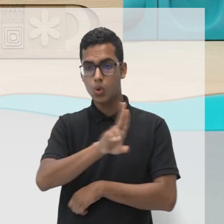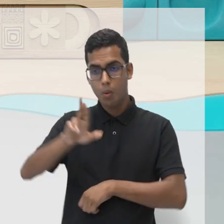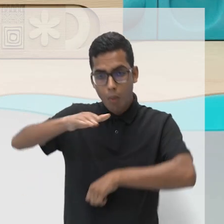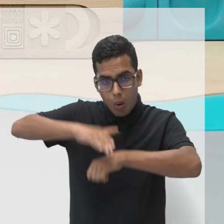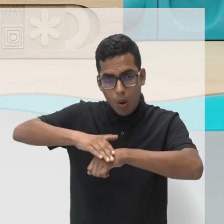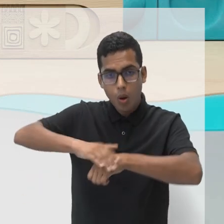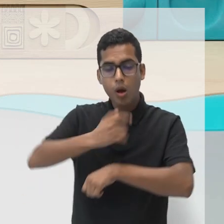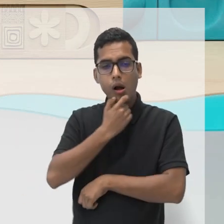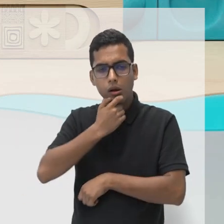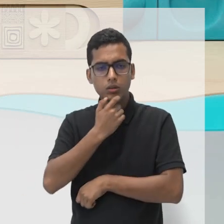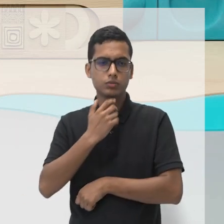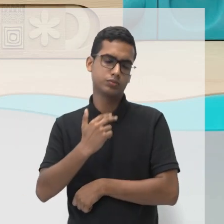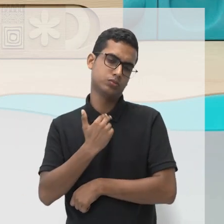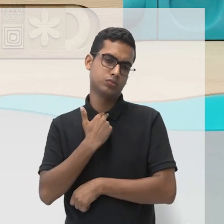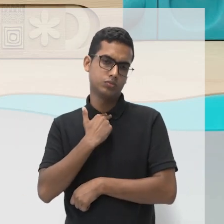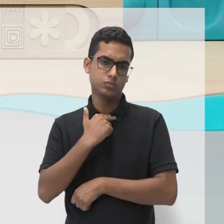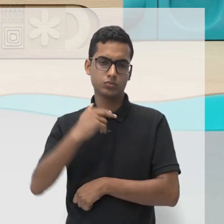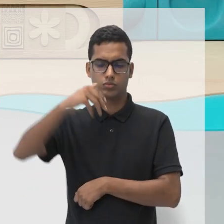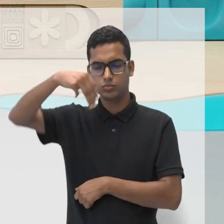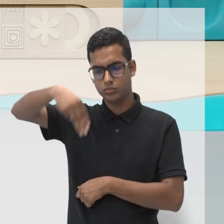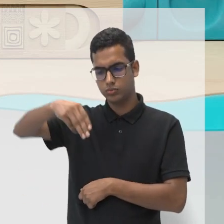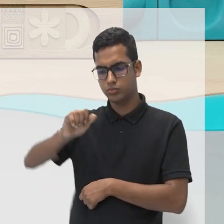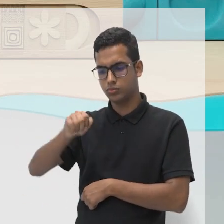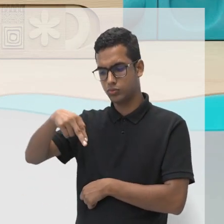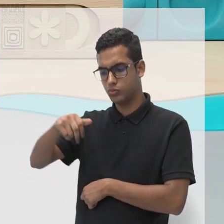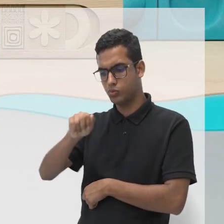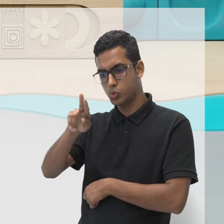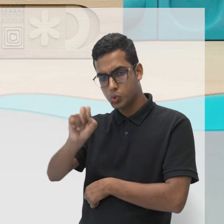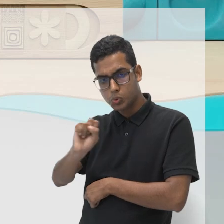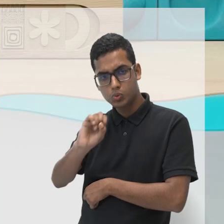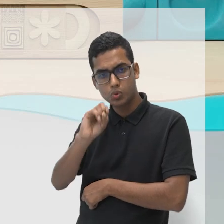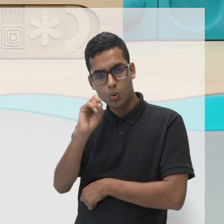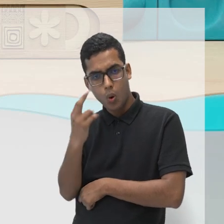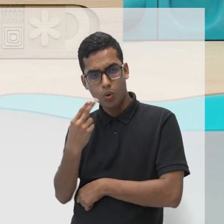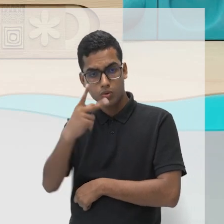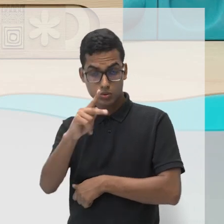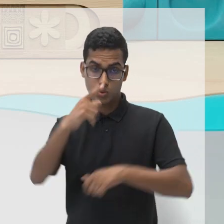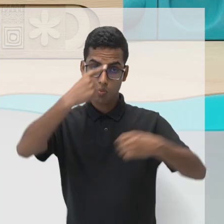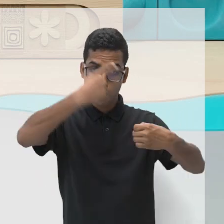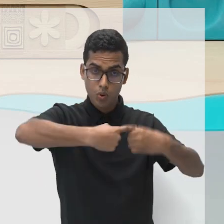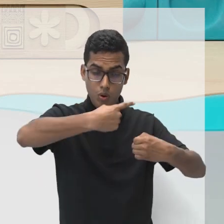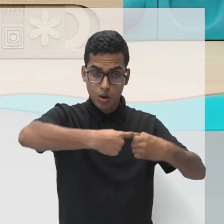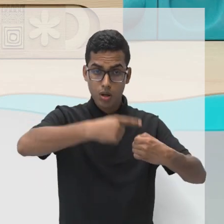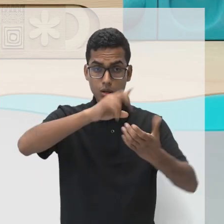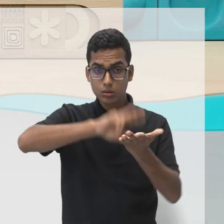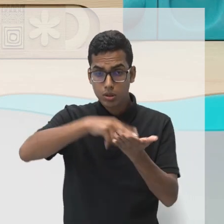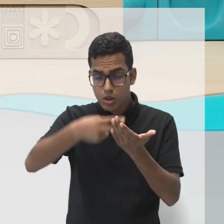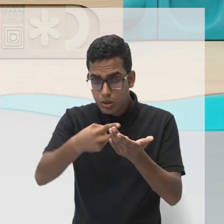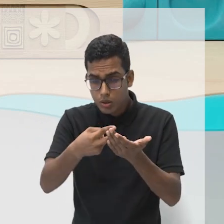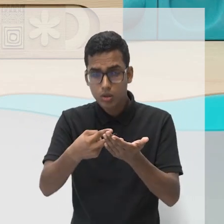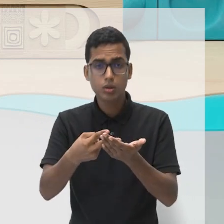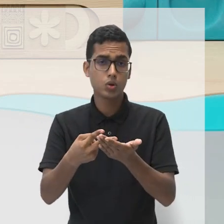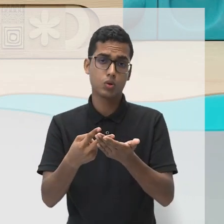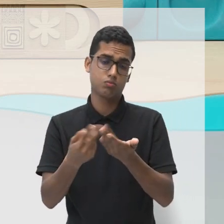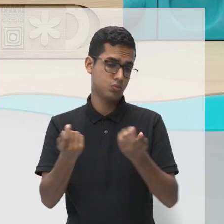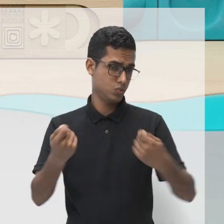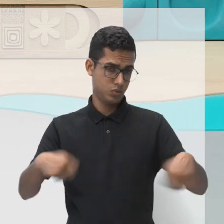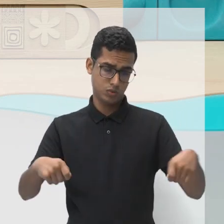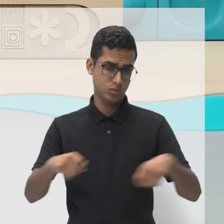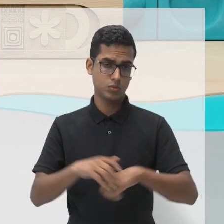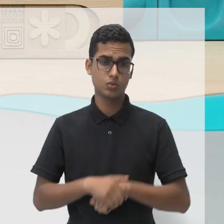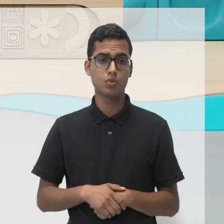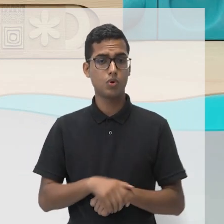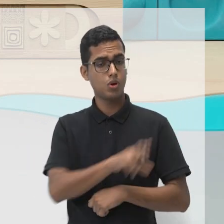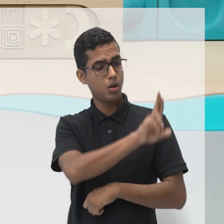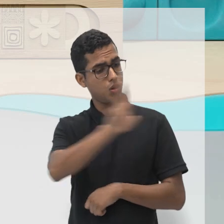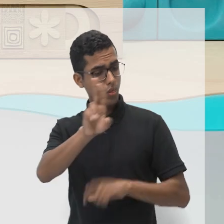traduzir nome próprio. Nossa cidade, por exemplo, Manaus ou a sua cidade, ela também não tem tradução, só precisa tentar fazer essa adequação, tá certo?